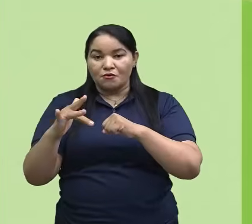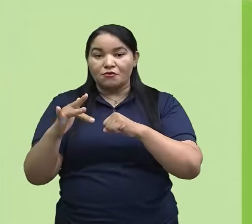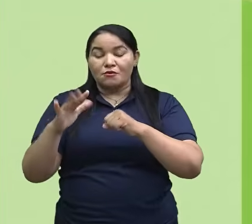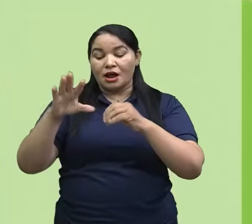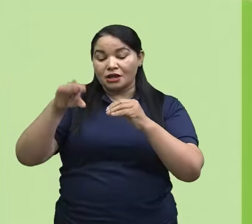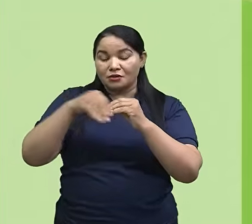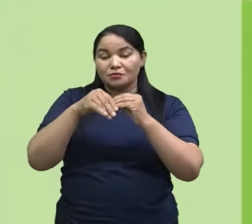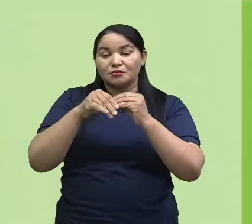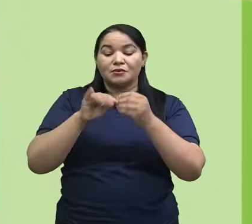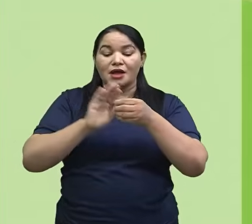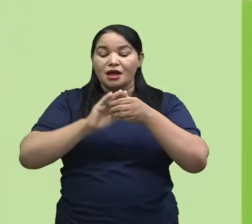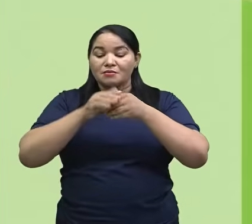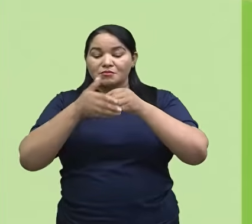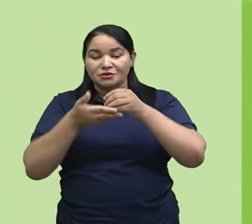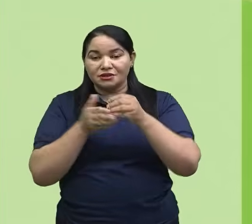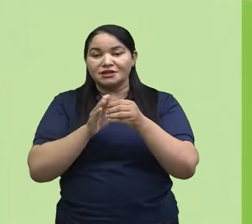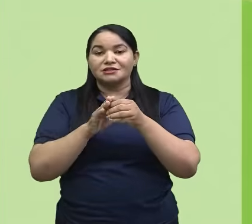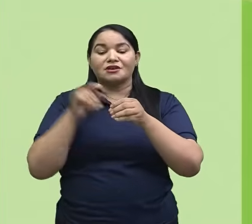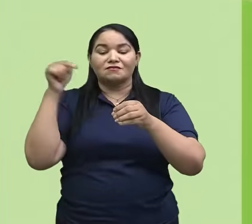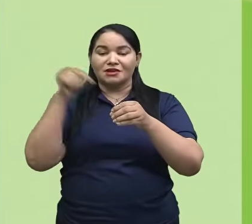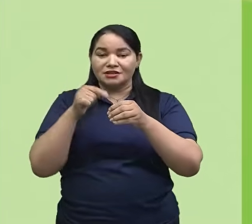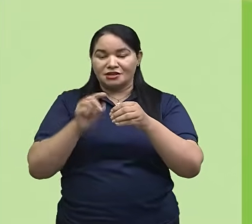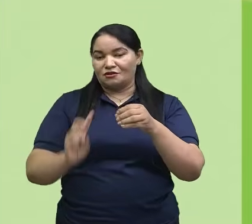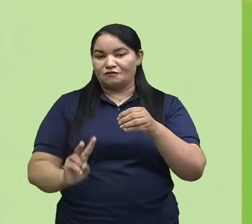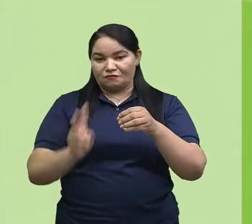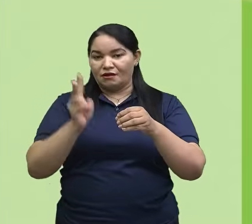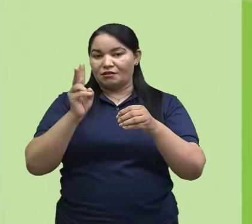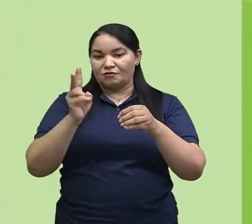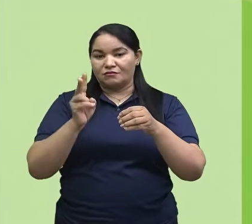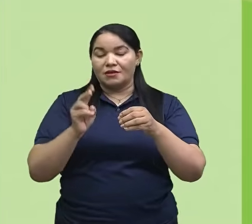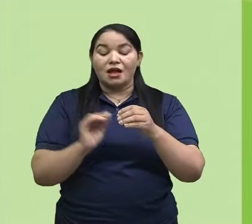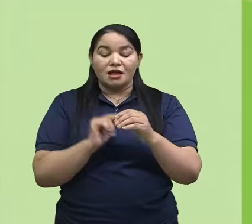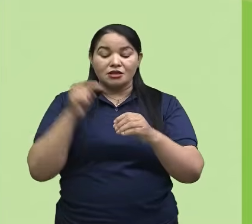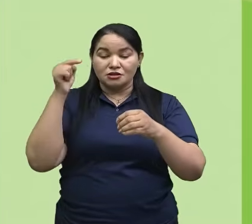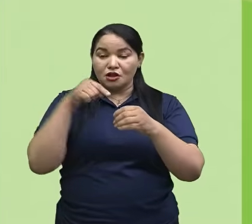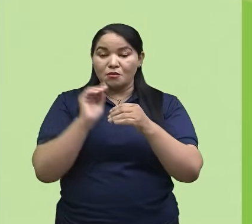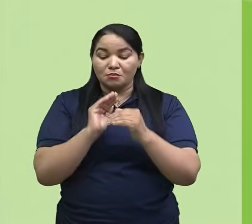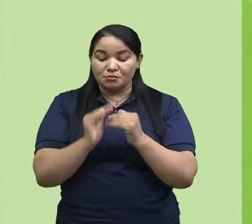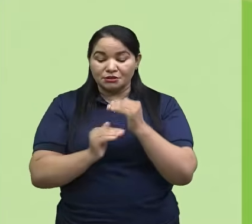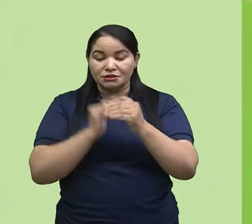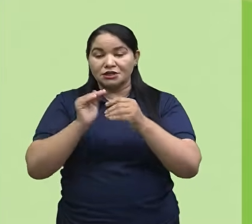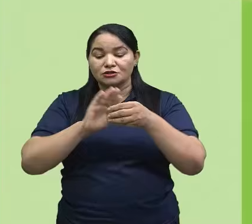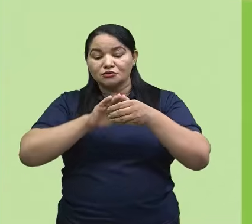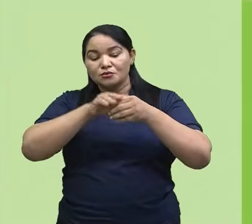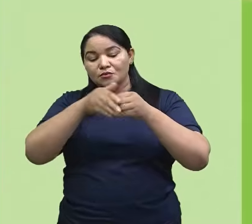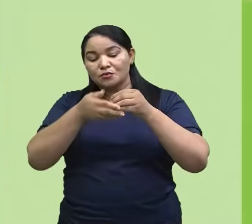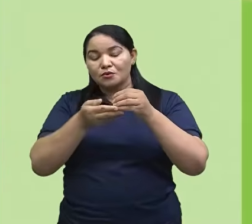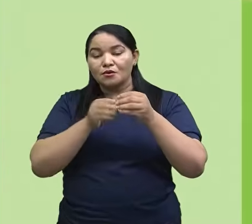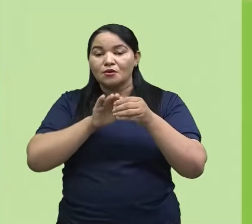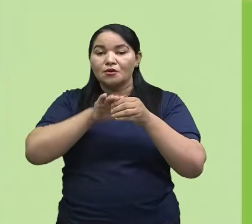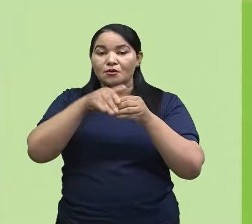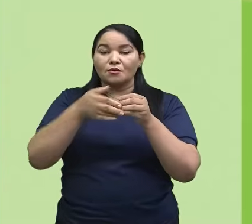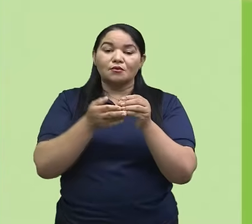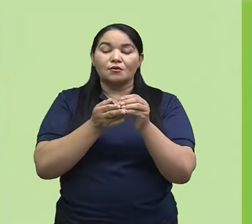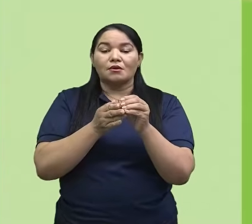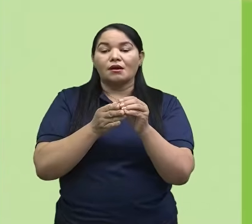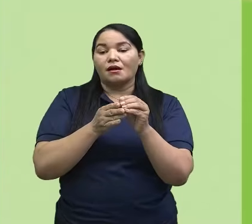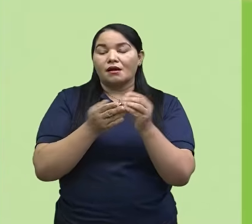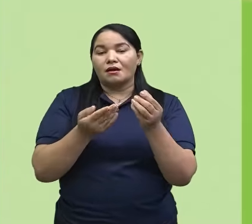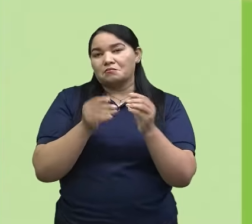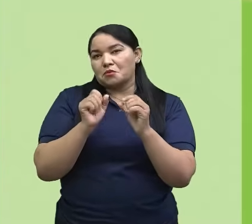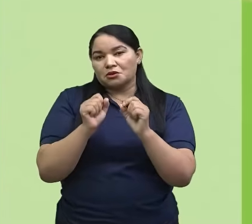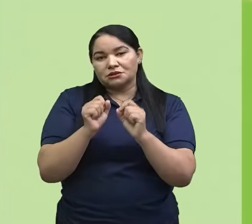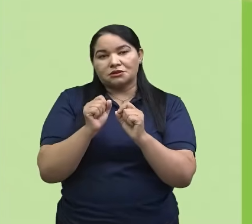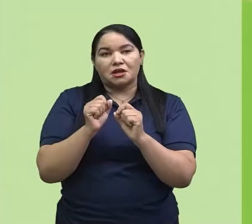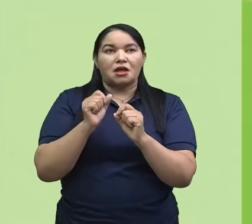valor financeiro ali àquela peça. E esse processo de fazer esse revestimento da peça, uma peça, por